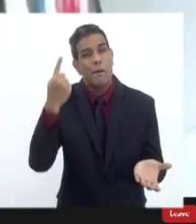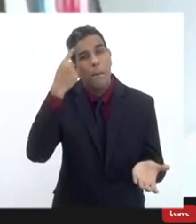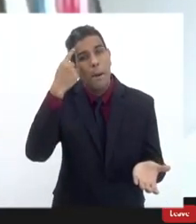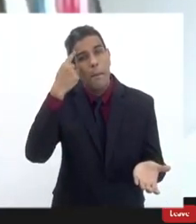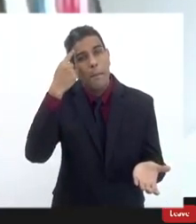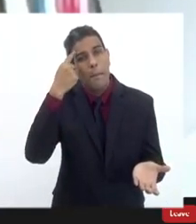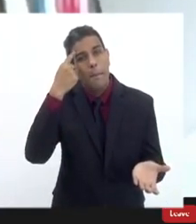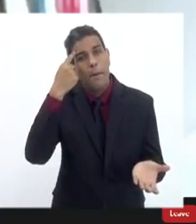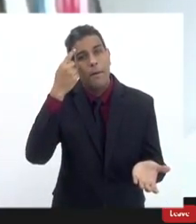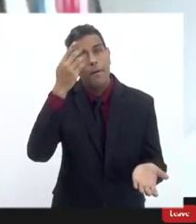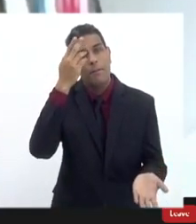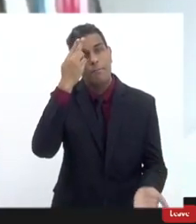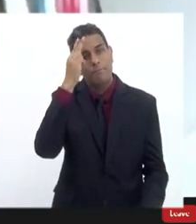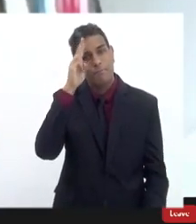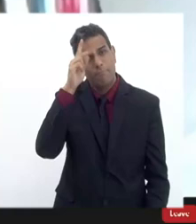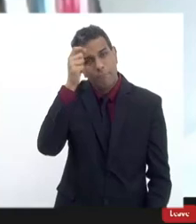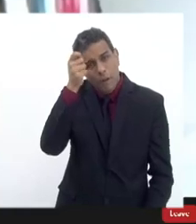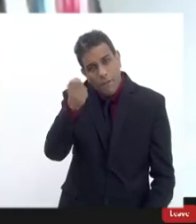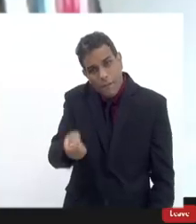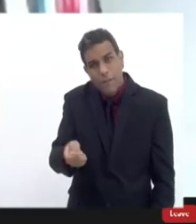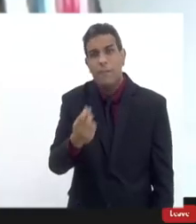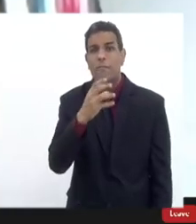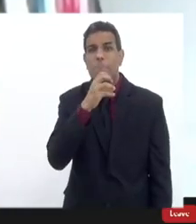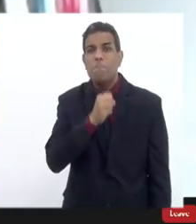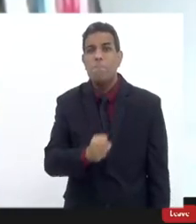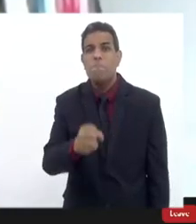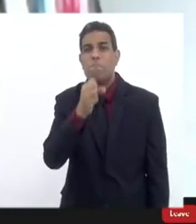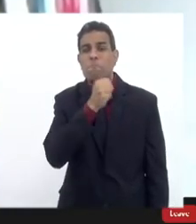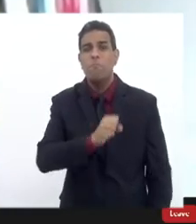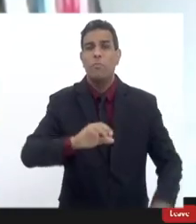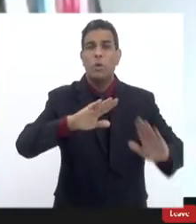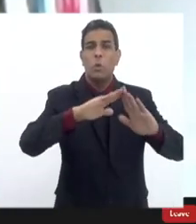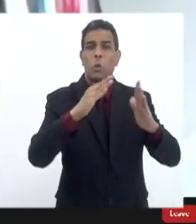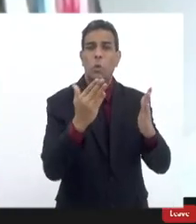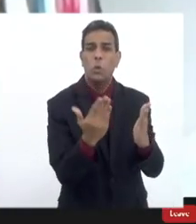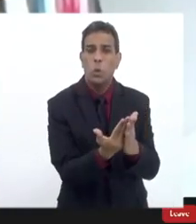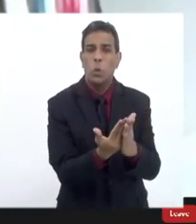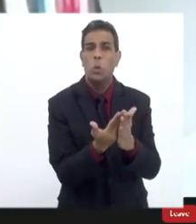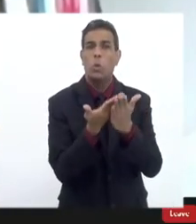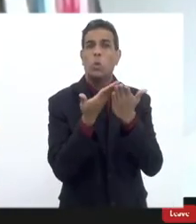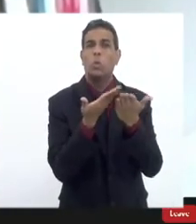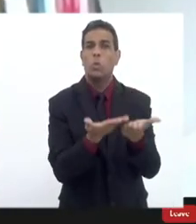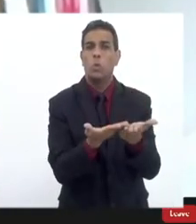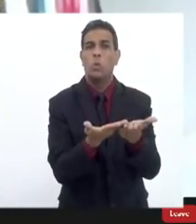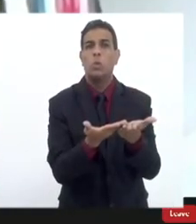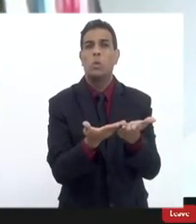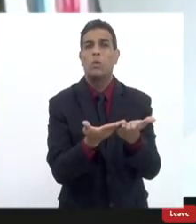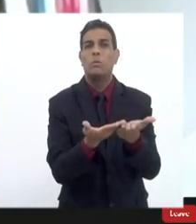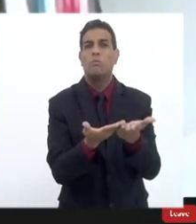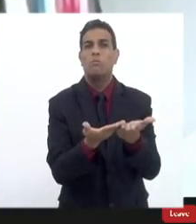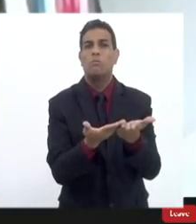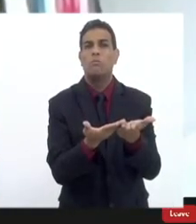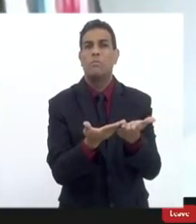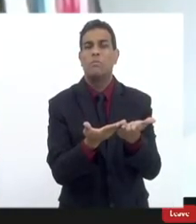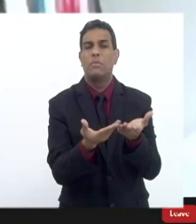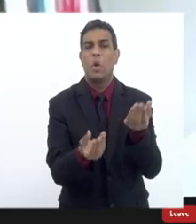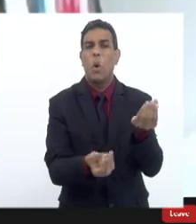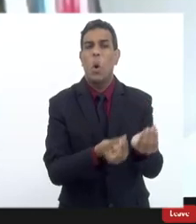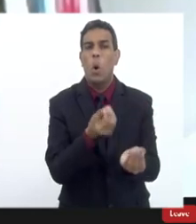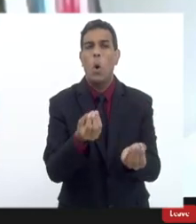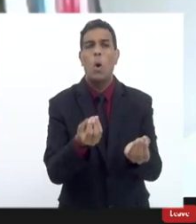referenciando Paulo Freire. Nós não queremos uma escola que seja, como ele diz, e estou